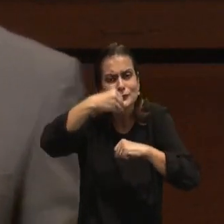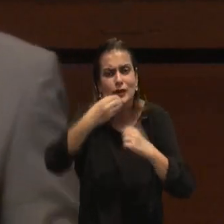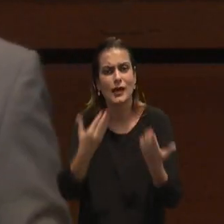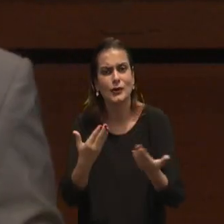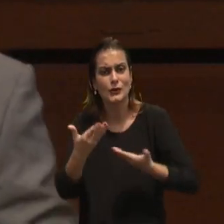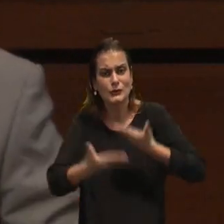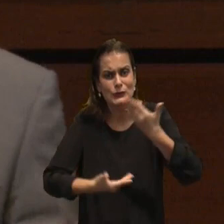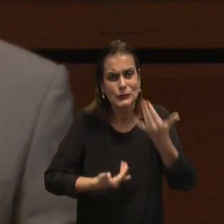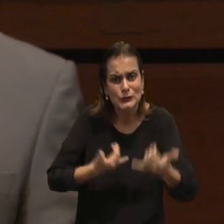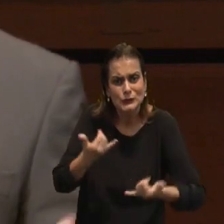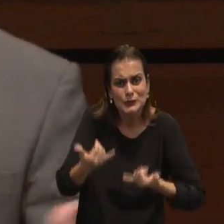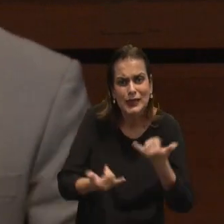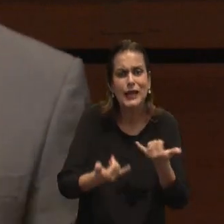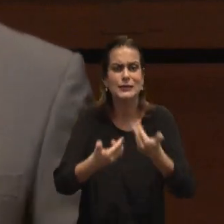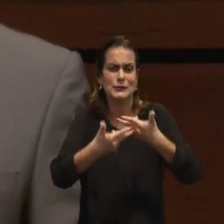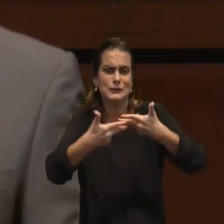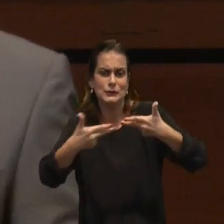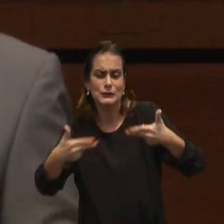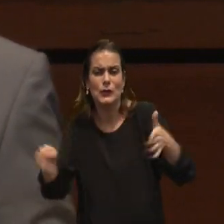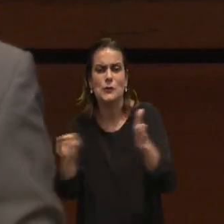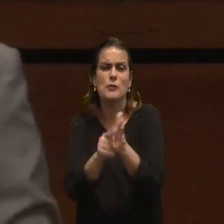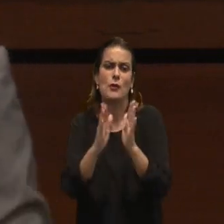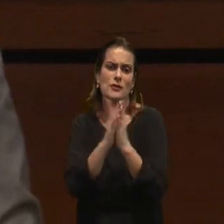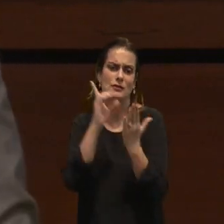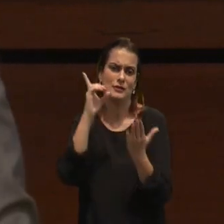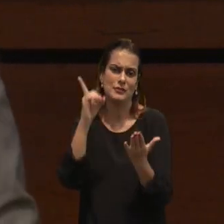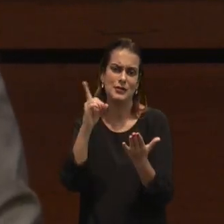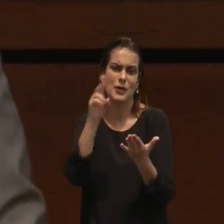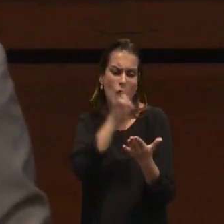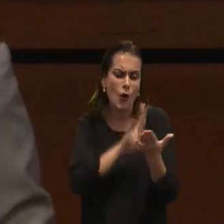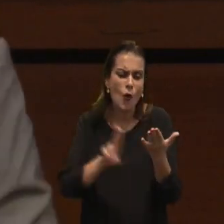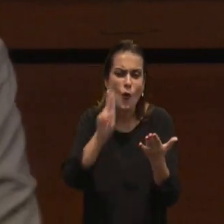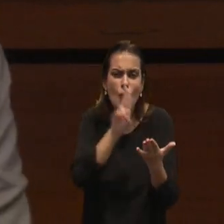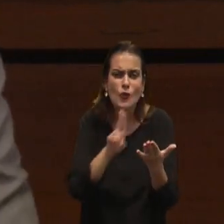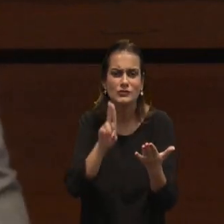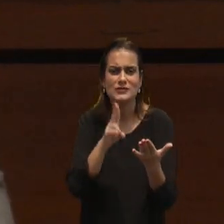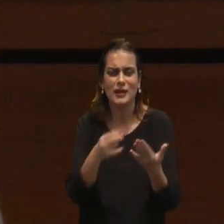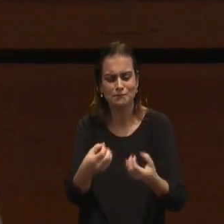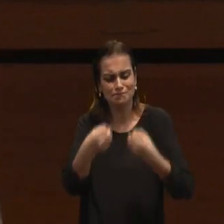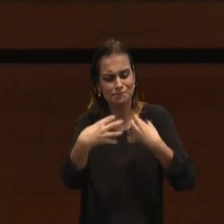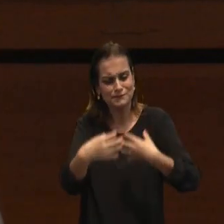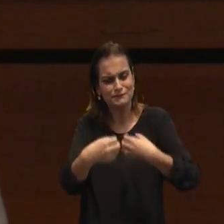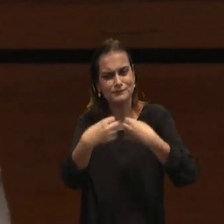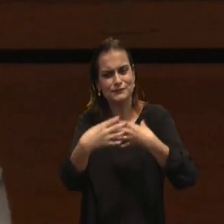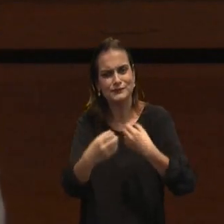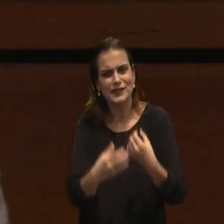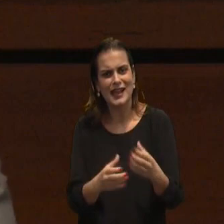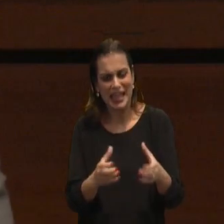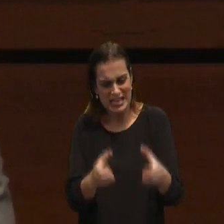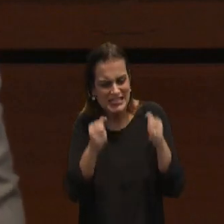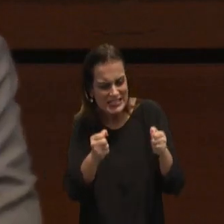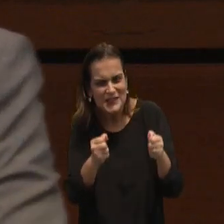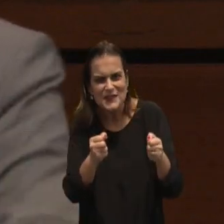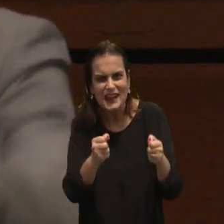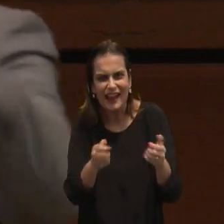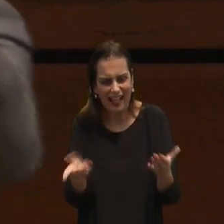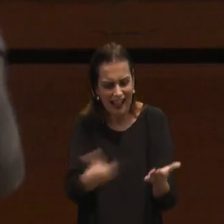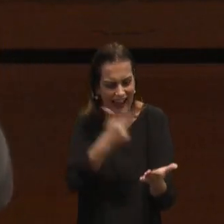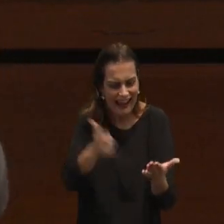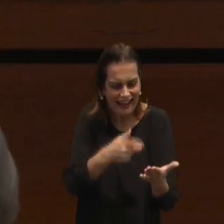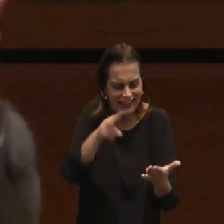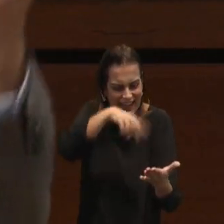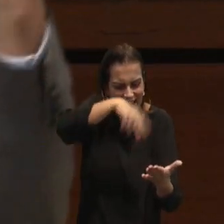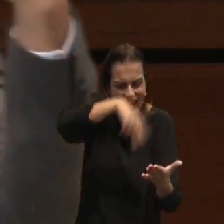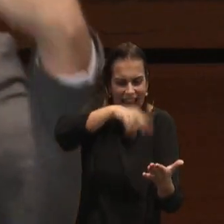relacionais, das atividades práticas da palavra do Senhor, do manuseio da palavra de Deus, do segurar a Bíblia, de manusear, de olhar